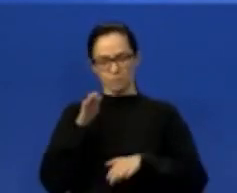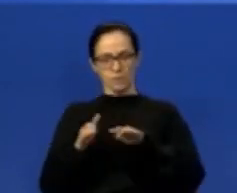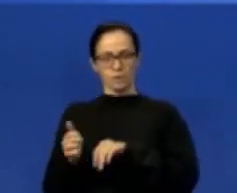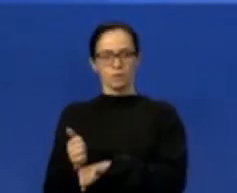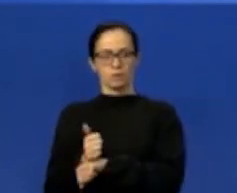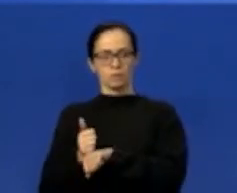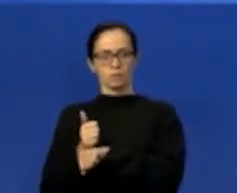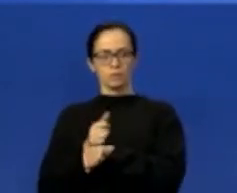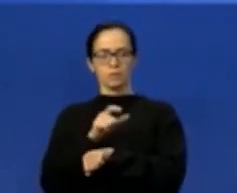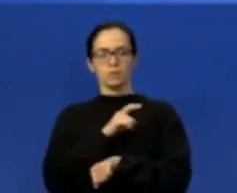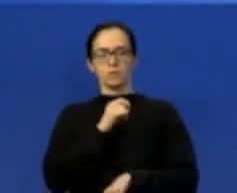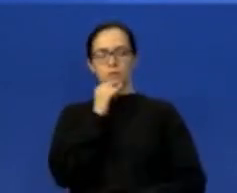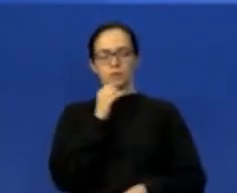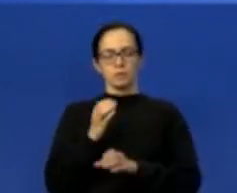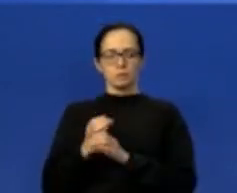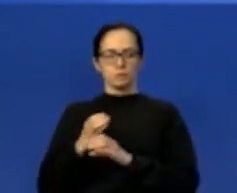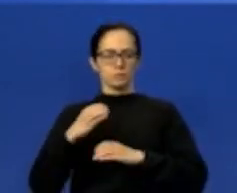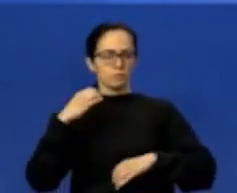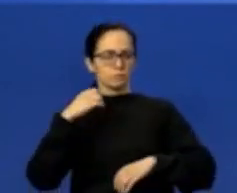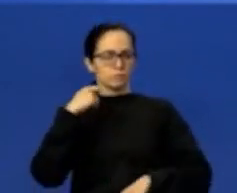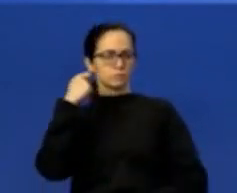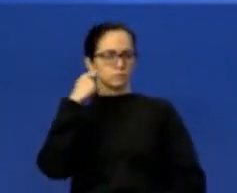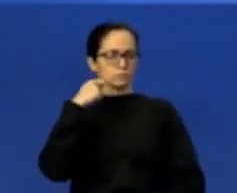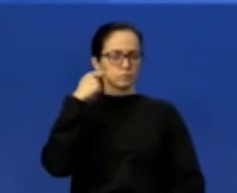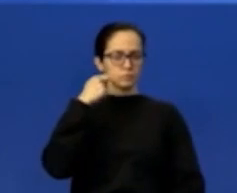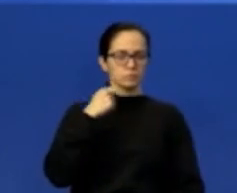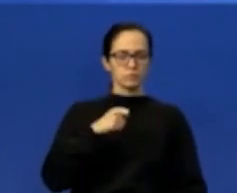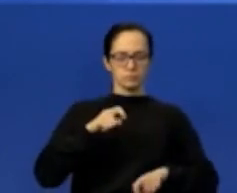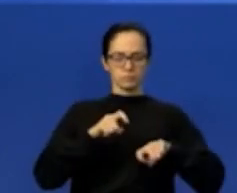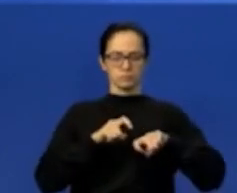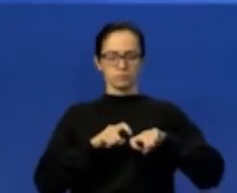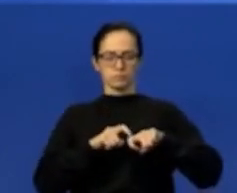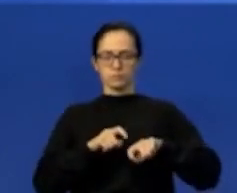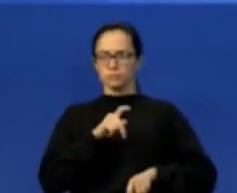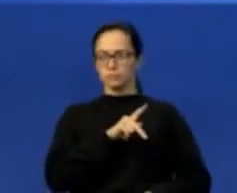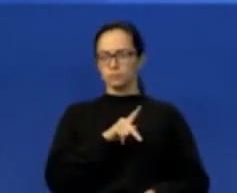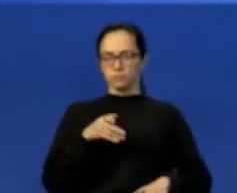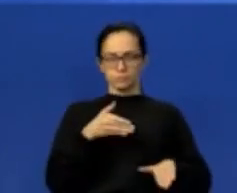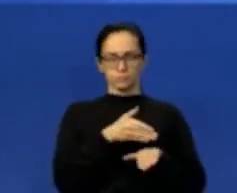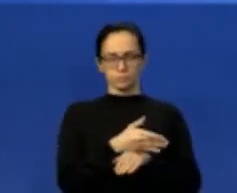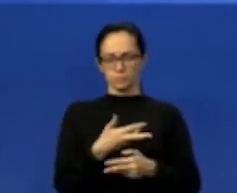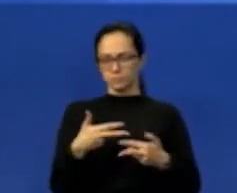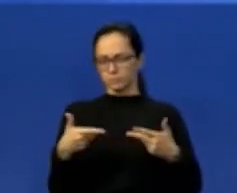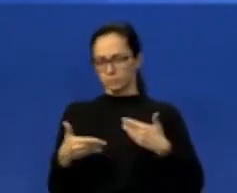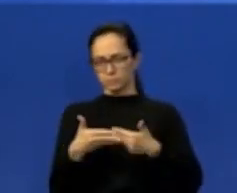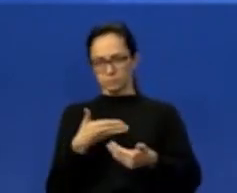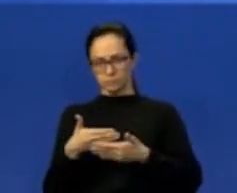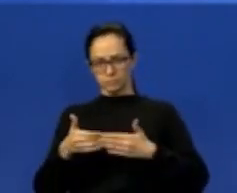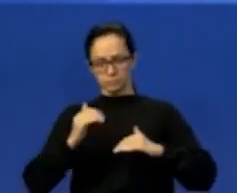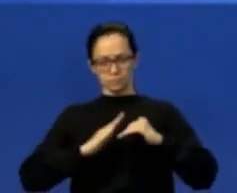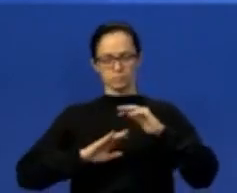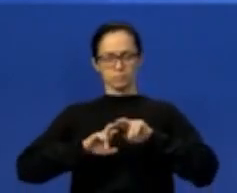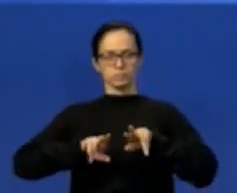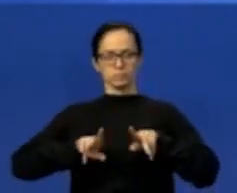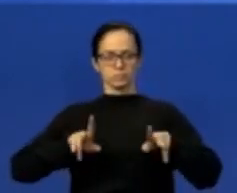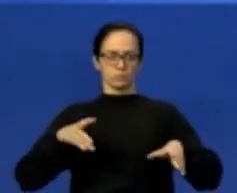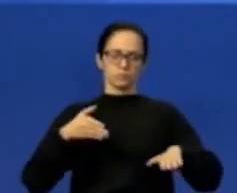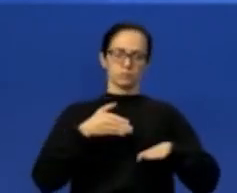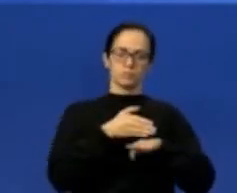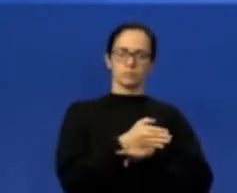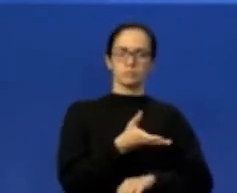engenheiros, advogados, médicos, professores, qualquer área, né, profissional que